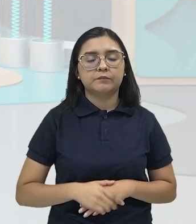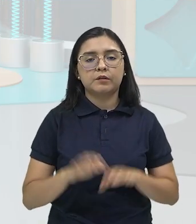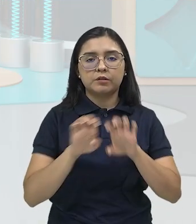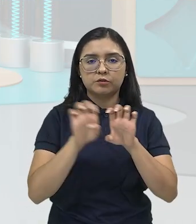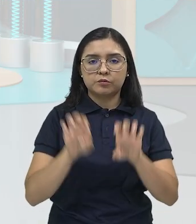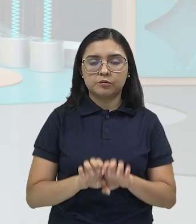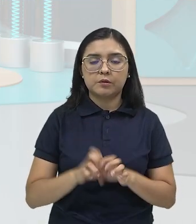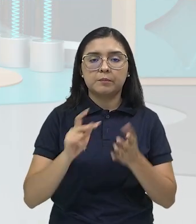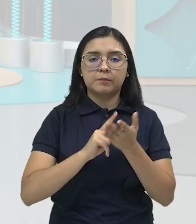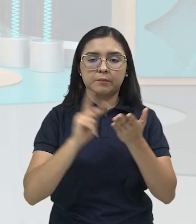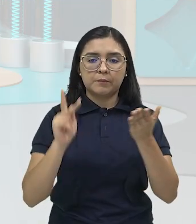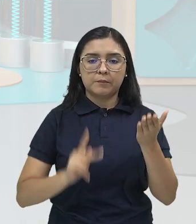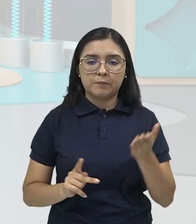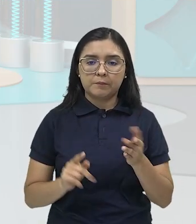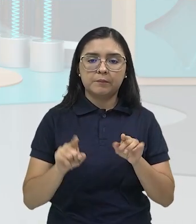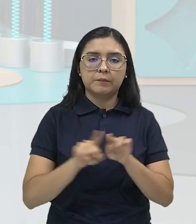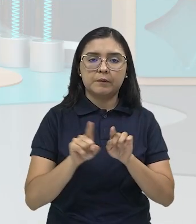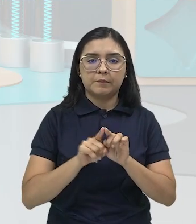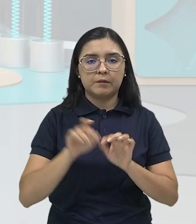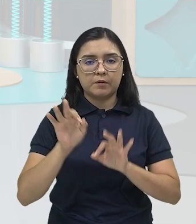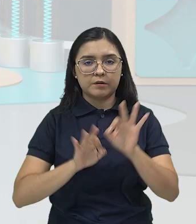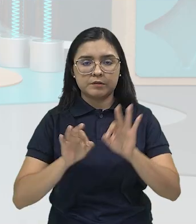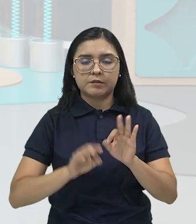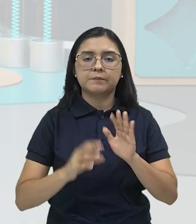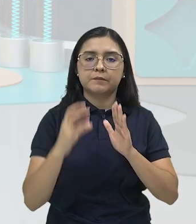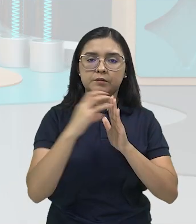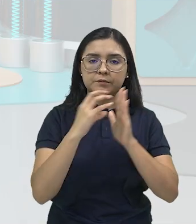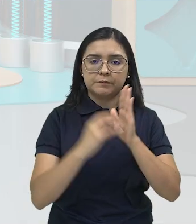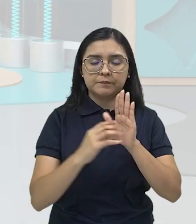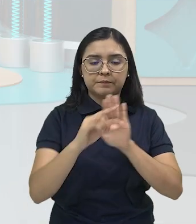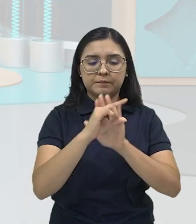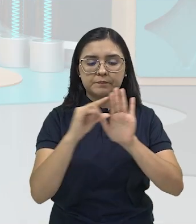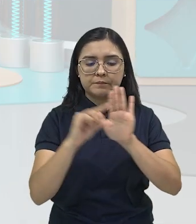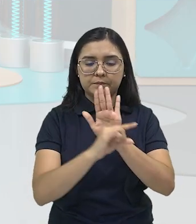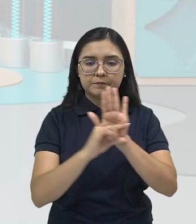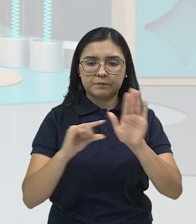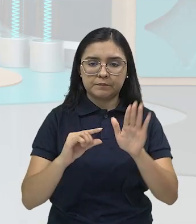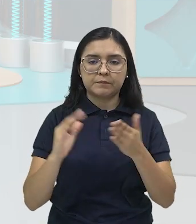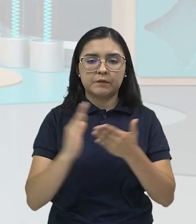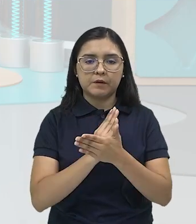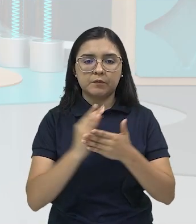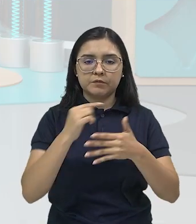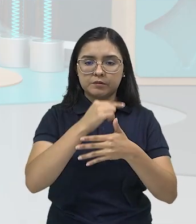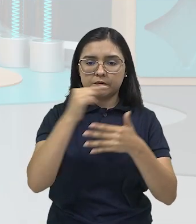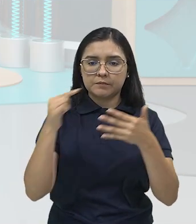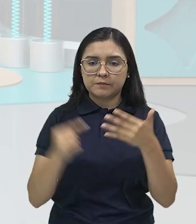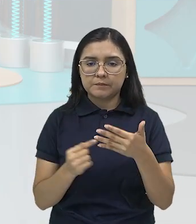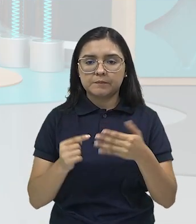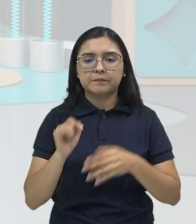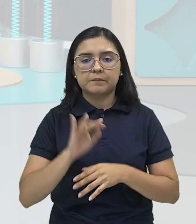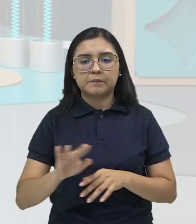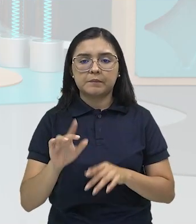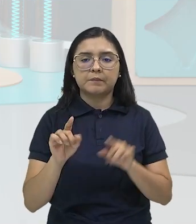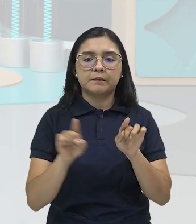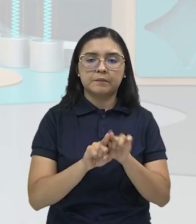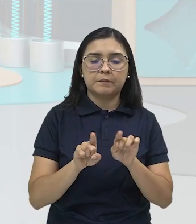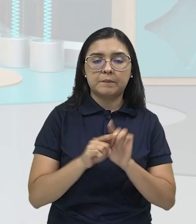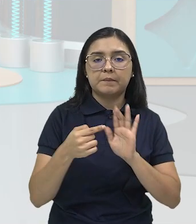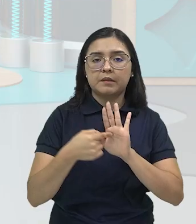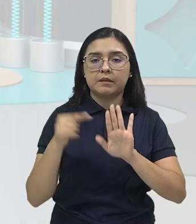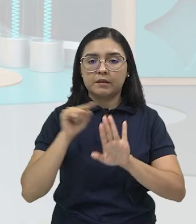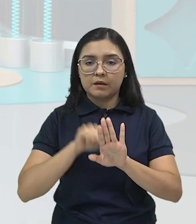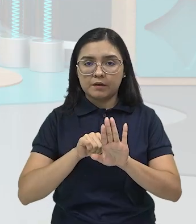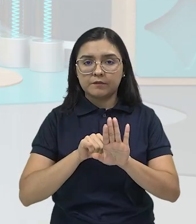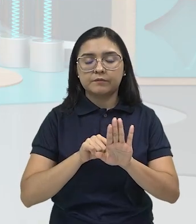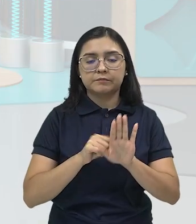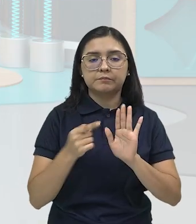estudo do poema, falando da sua divisão em versos e estrofes e de alguns elementos, como as imagens, como as metáforas que